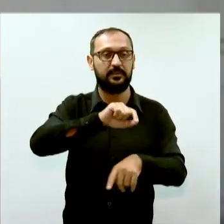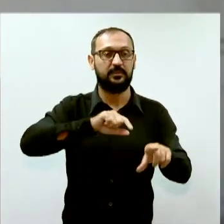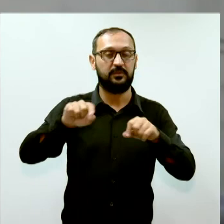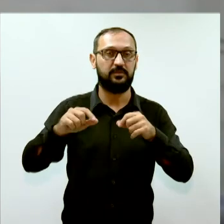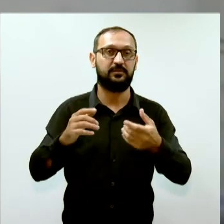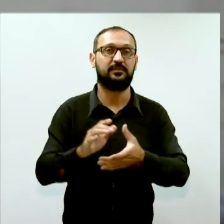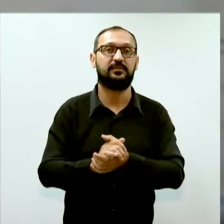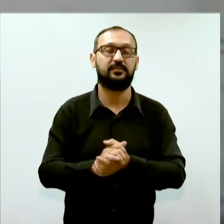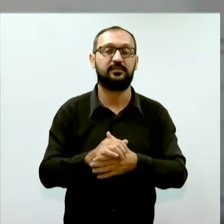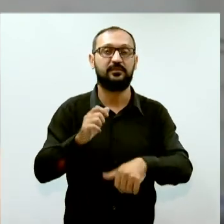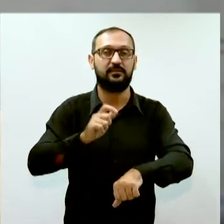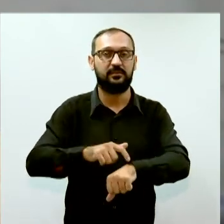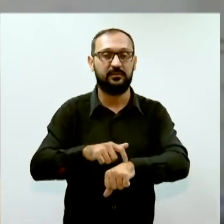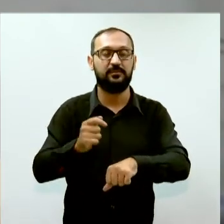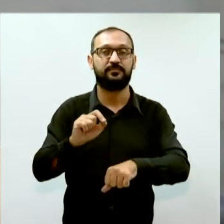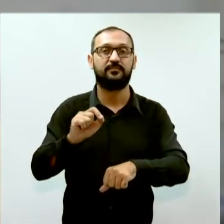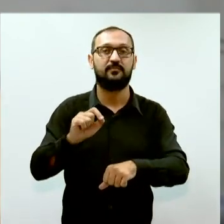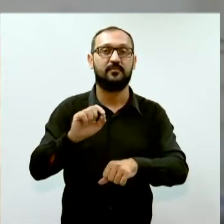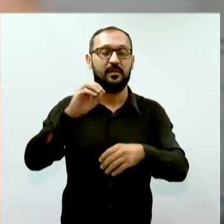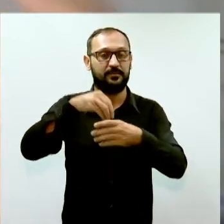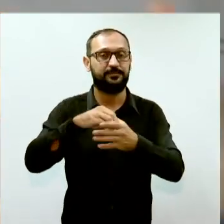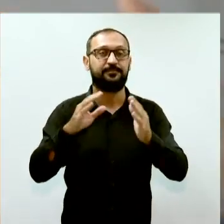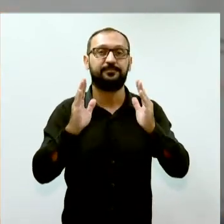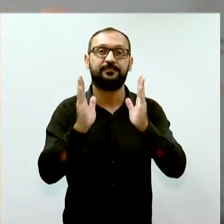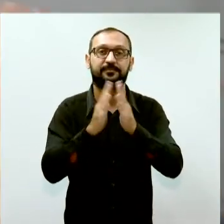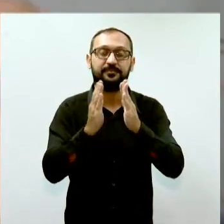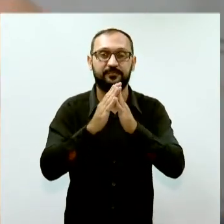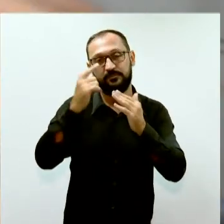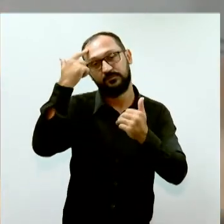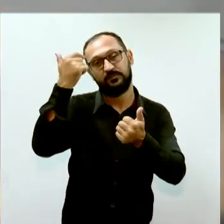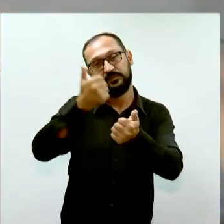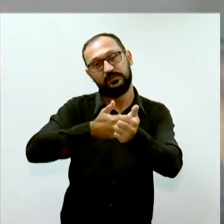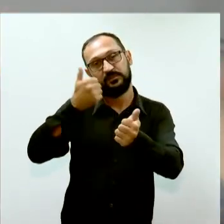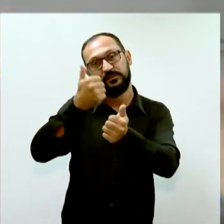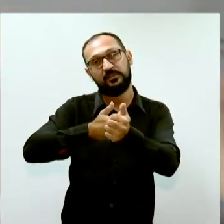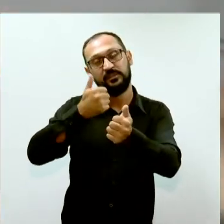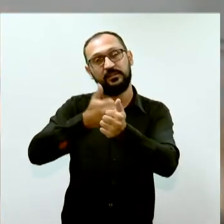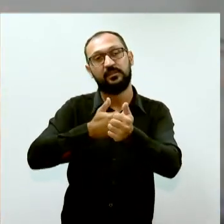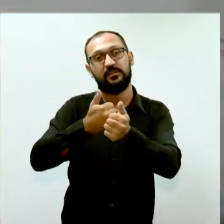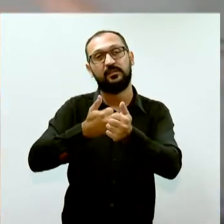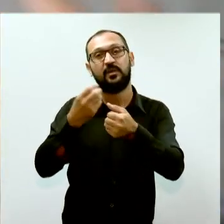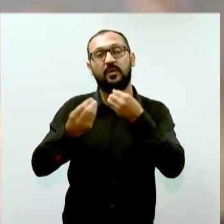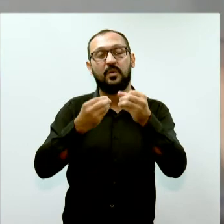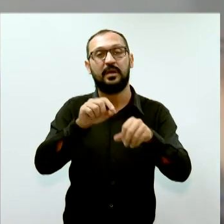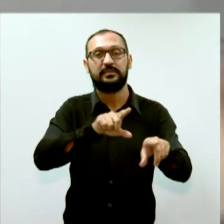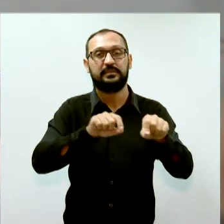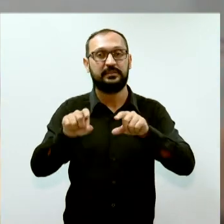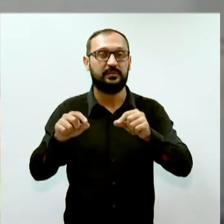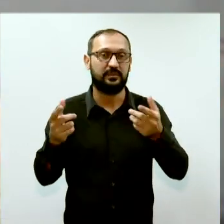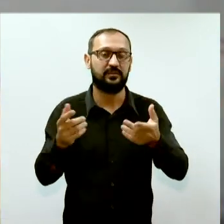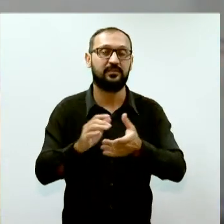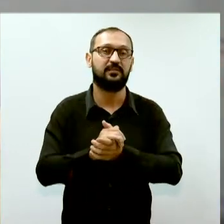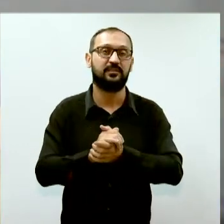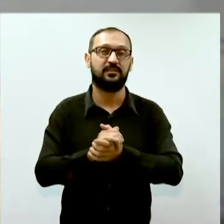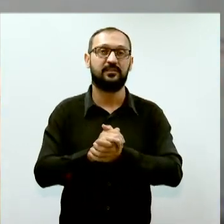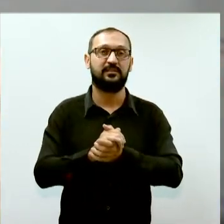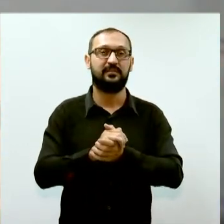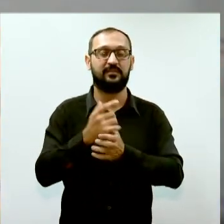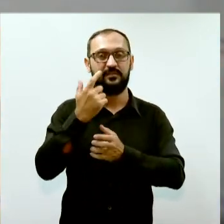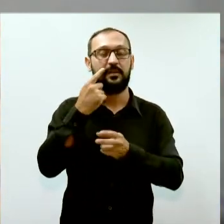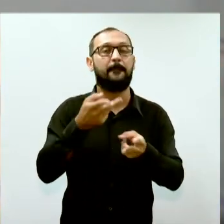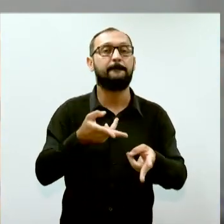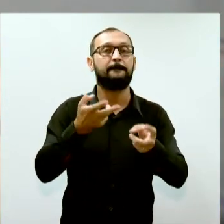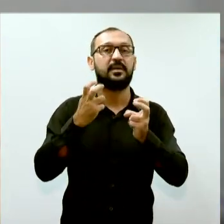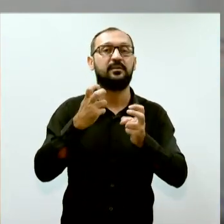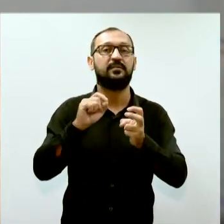escolhas. Então, quando a gente junta isso, estar em casa, com refletir sobre as próprias escolhas, você